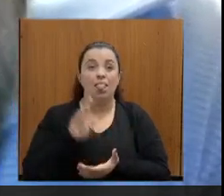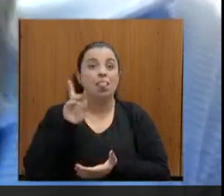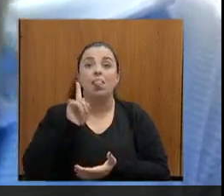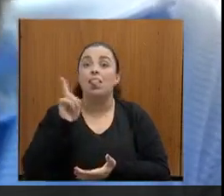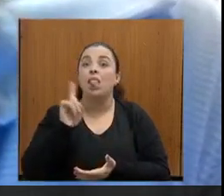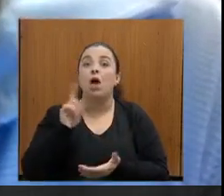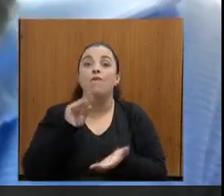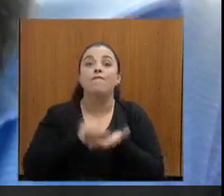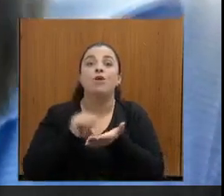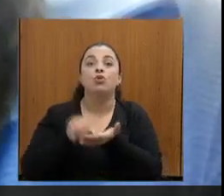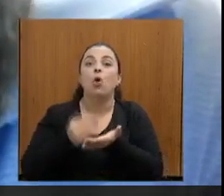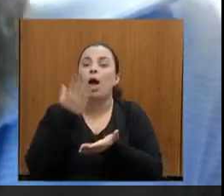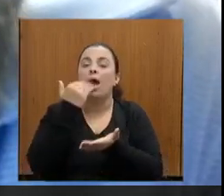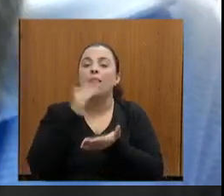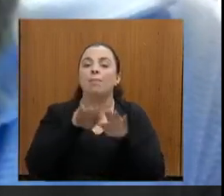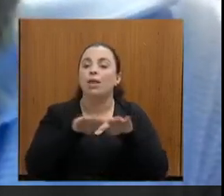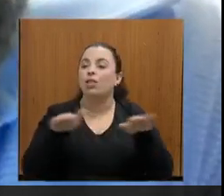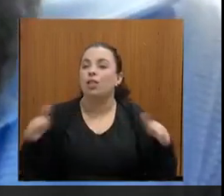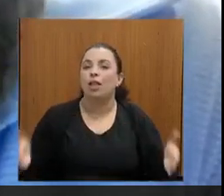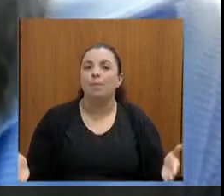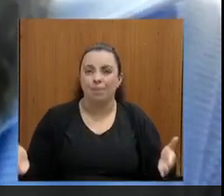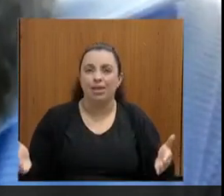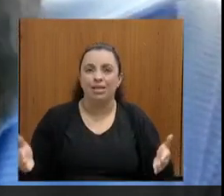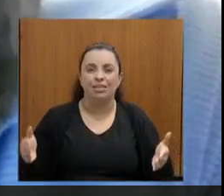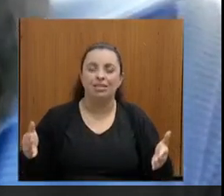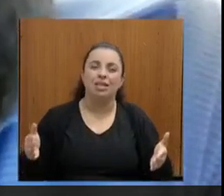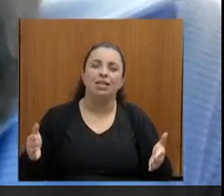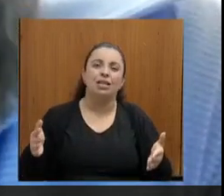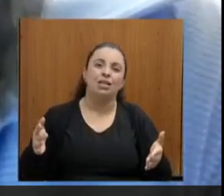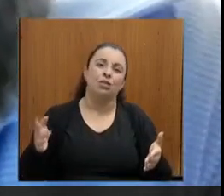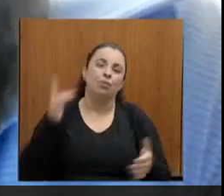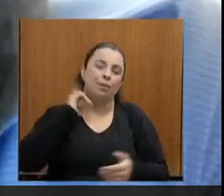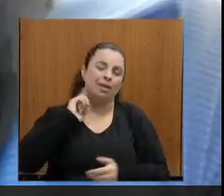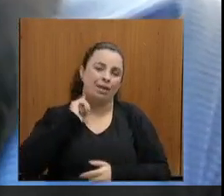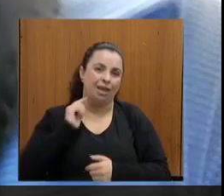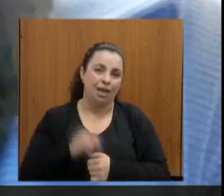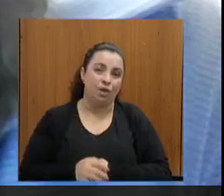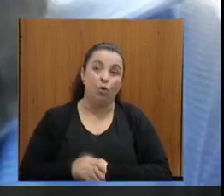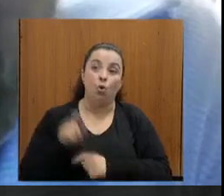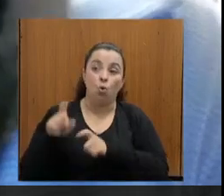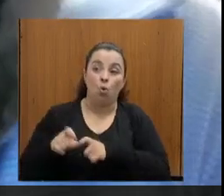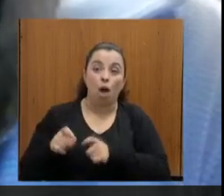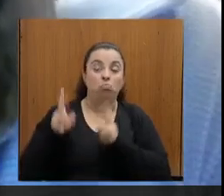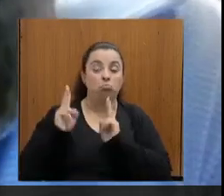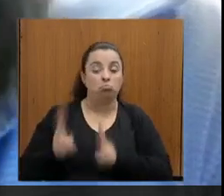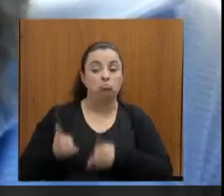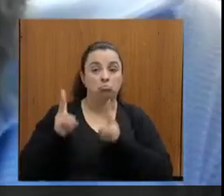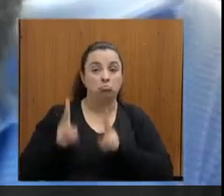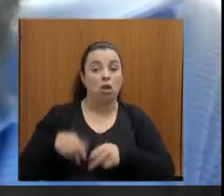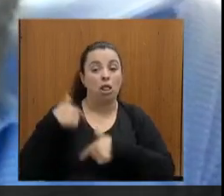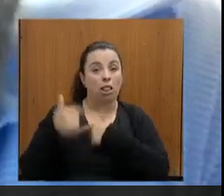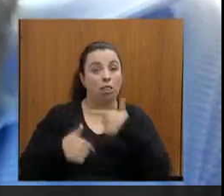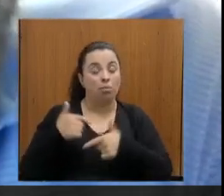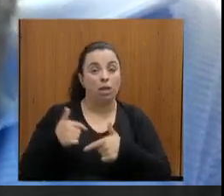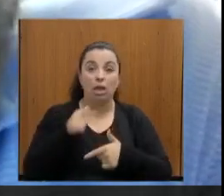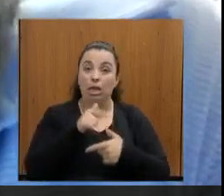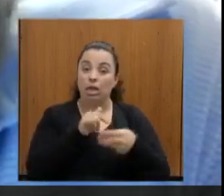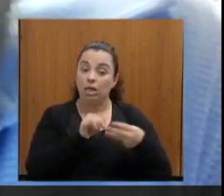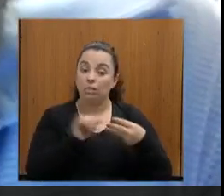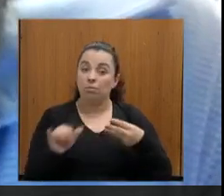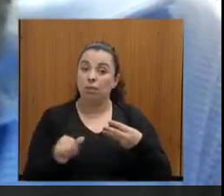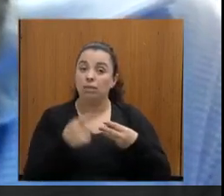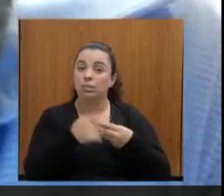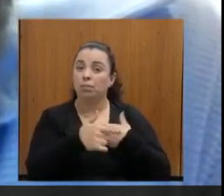elevador o ago produziu o água levou nosso balança comercial sempre paciente e acende fazendo o papel correto